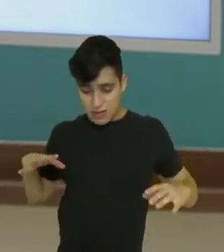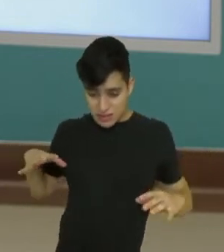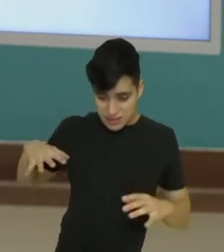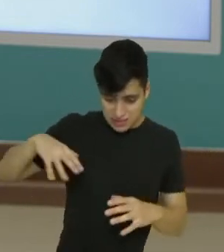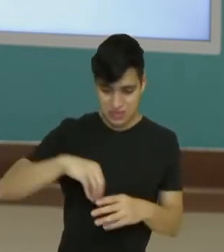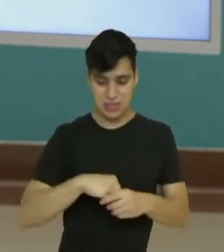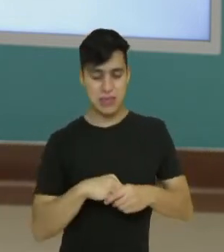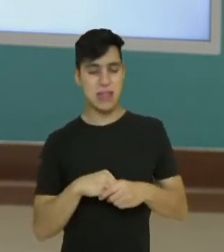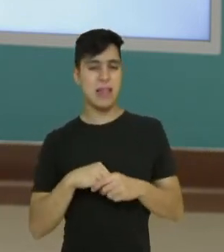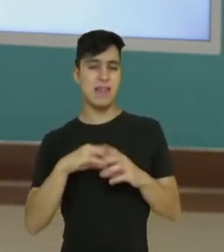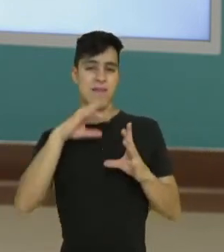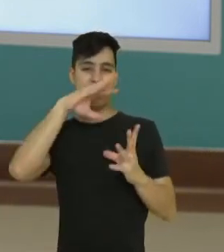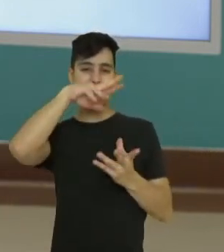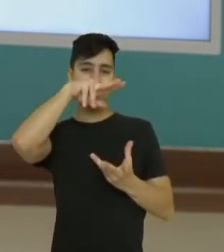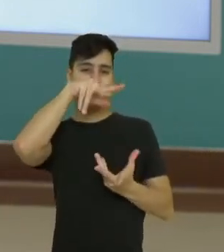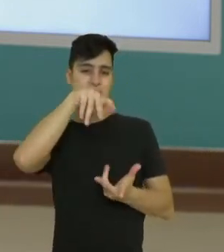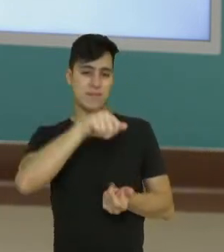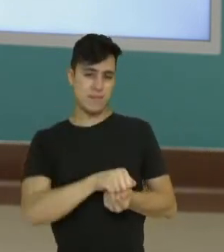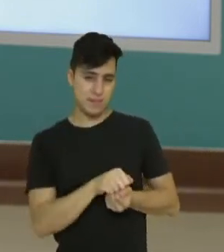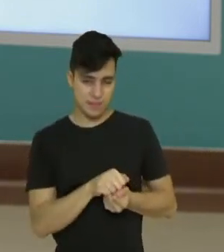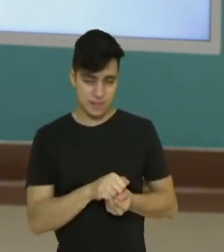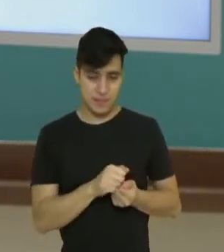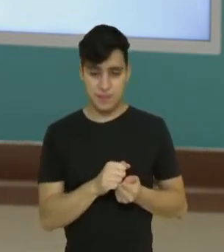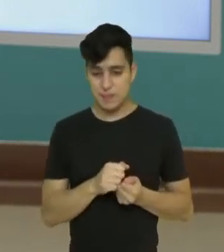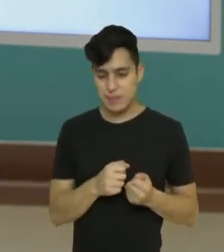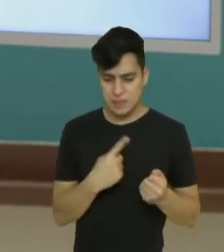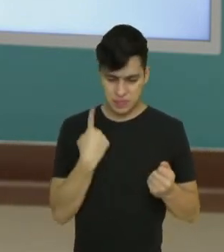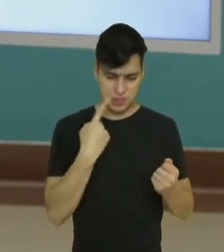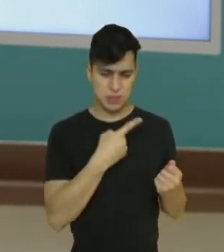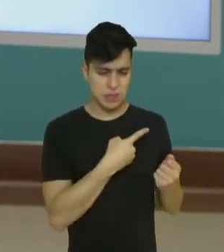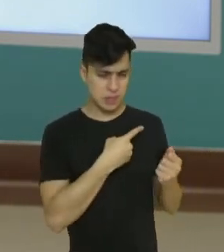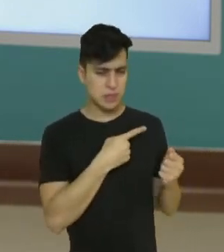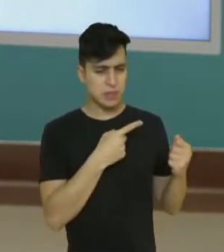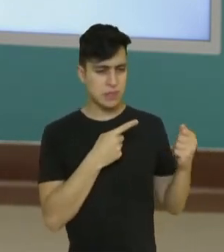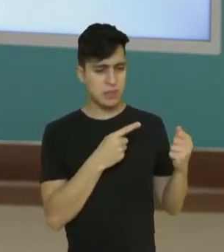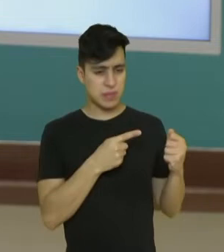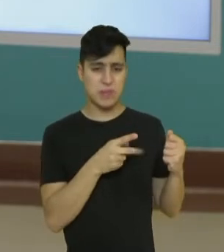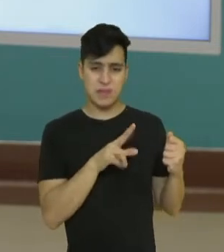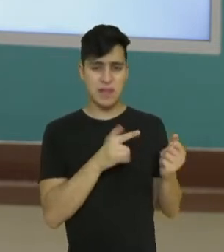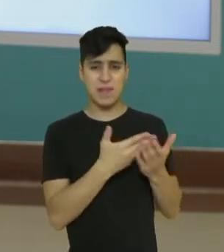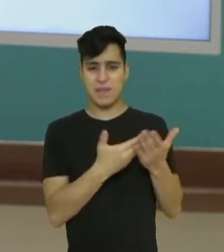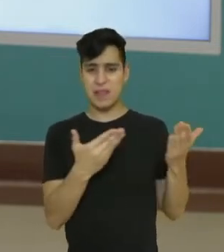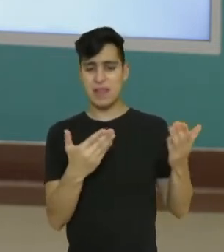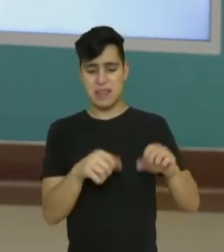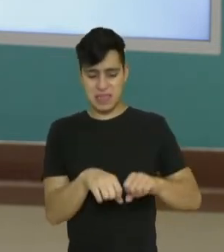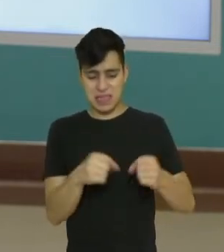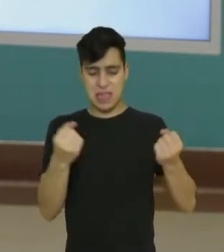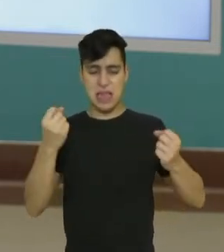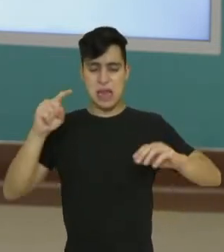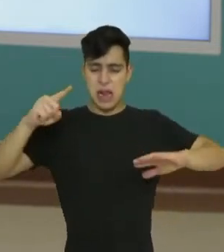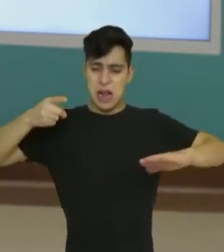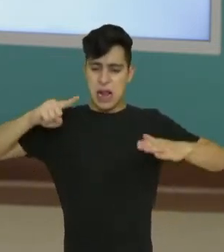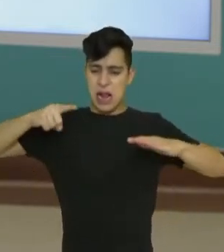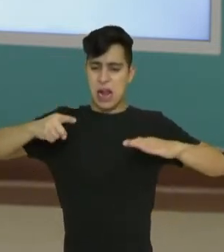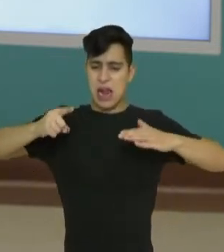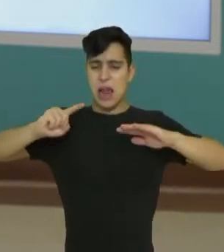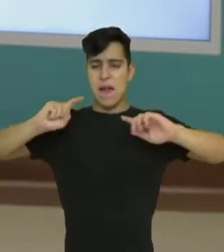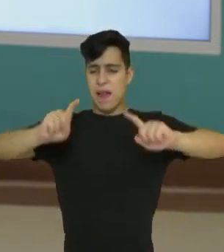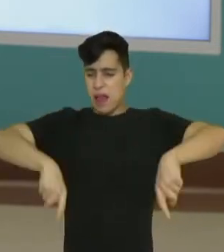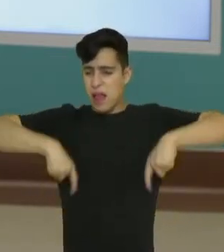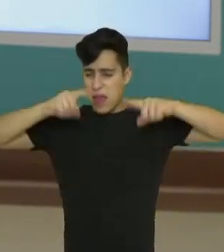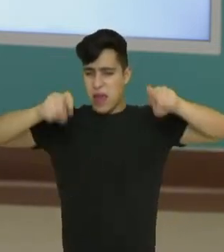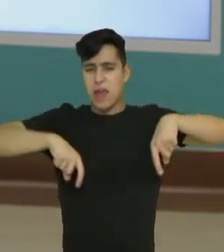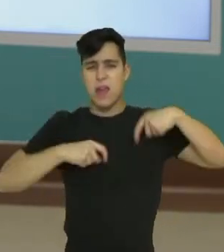fornecida pelo interior do nosso planeta. Então, esses equipamentos vão ser destruídos, vão ser quebrados. E mesmo que as